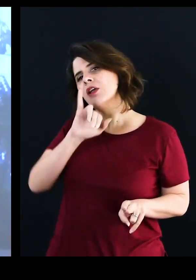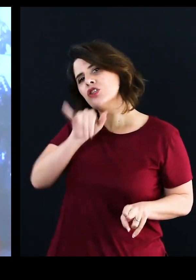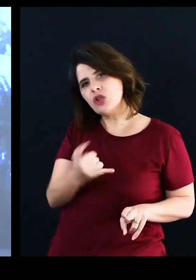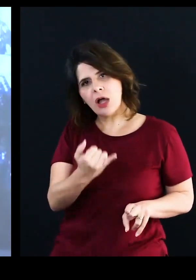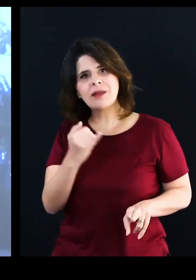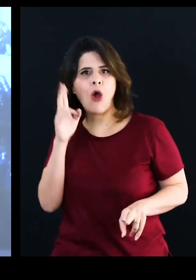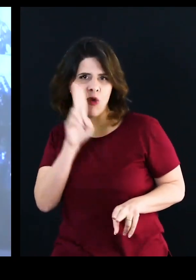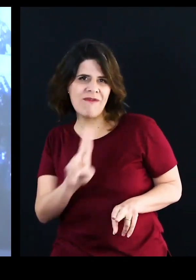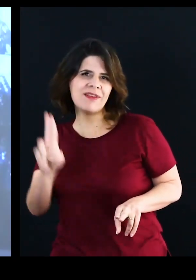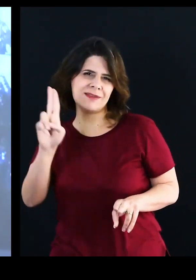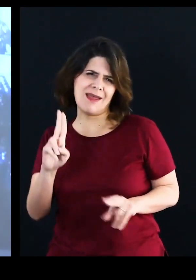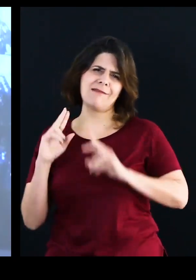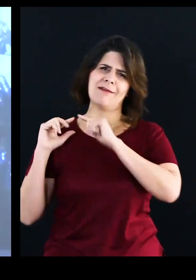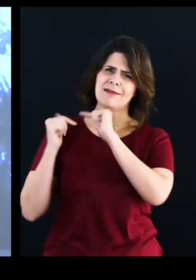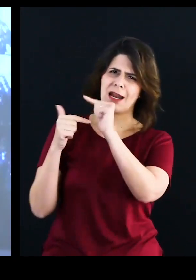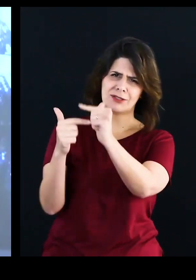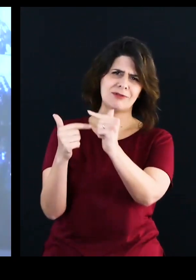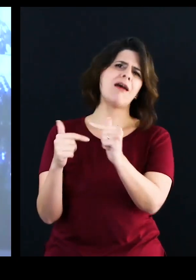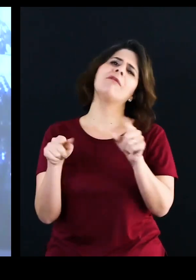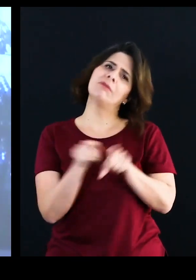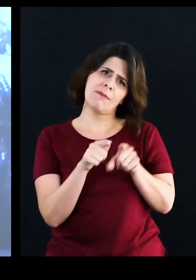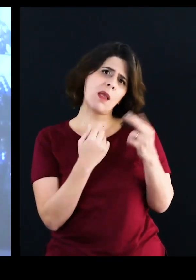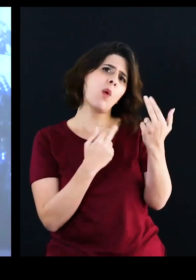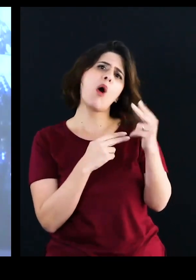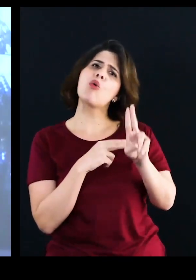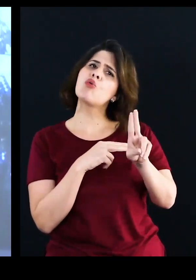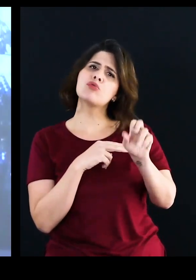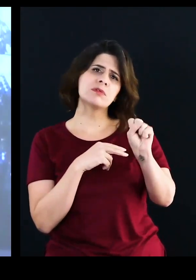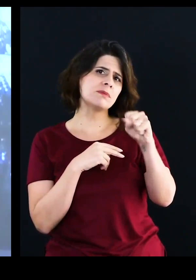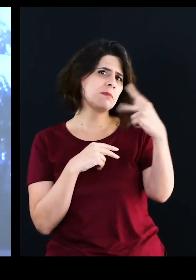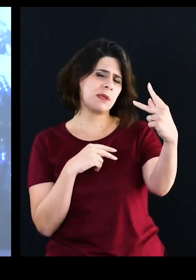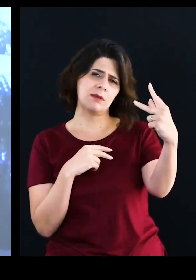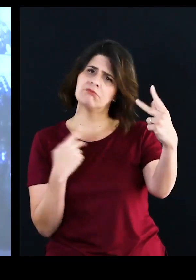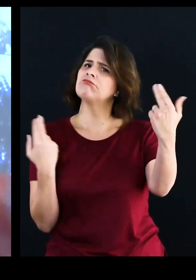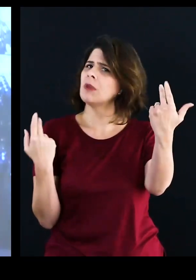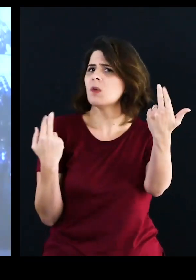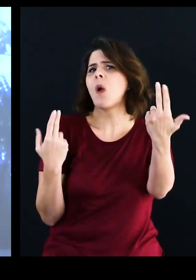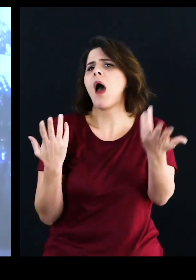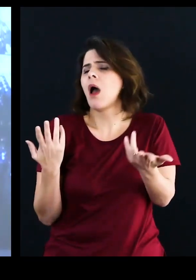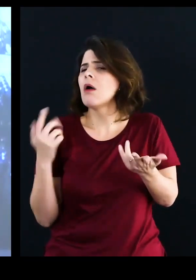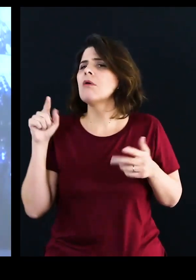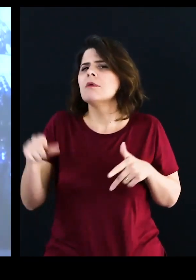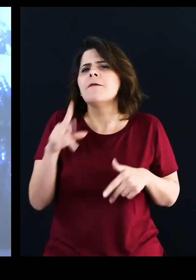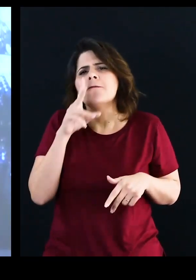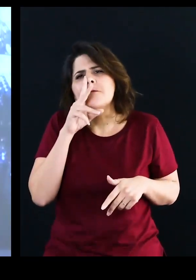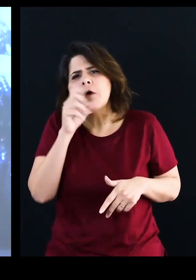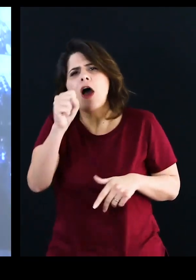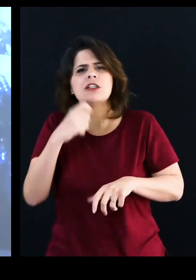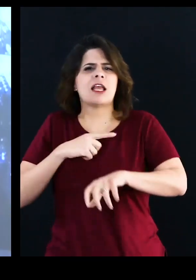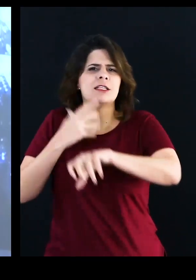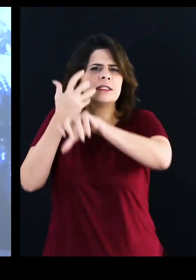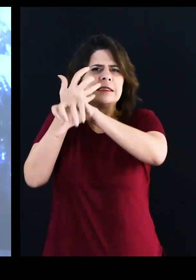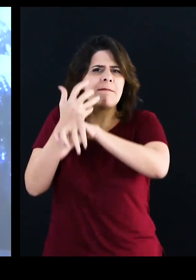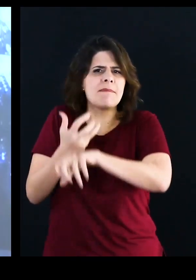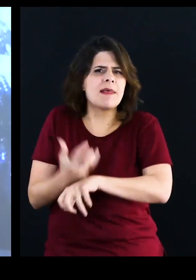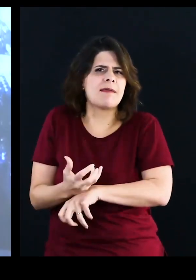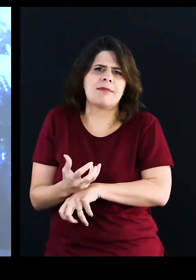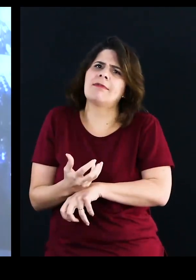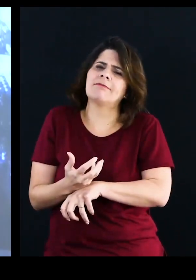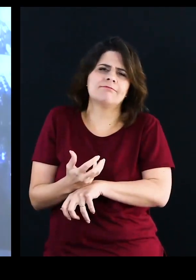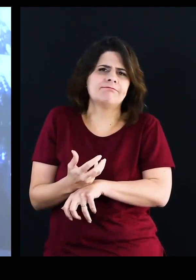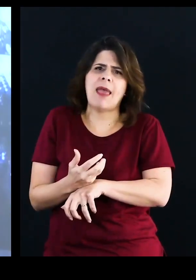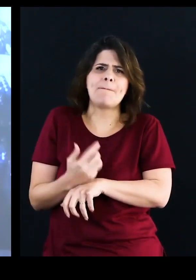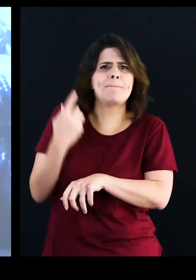melhores do mundo, assim como a USP, e tem uma área muito forte, em algumas disciplinas está entre os primeiros